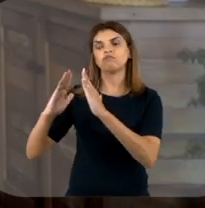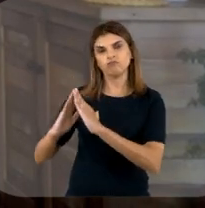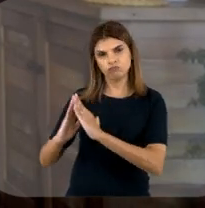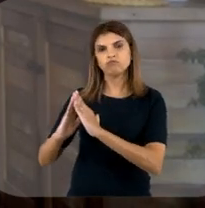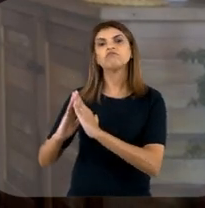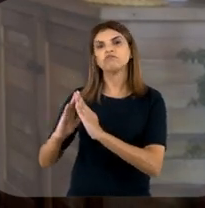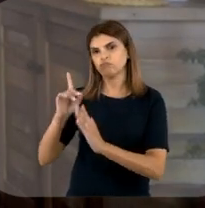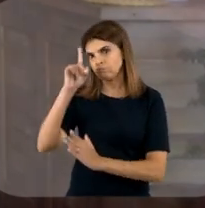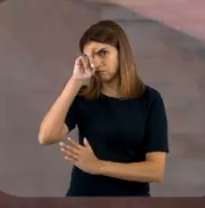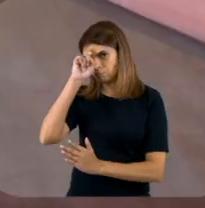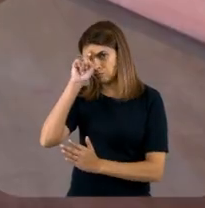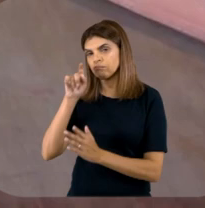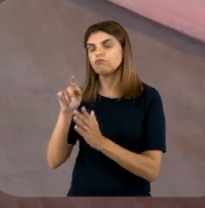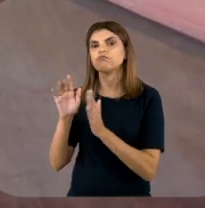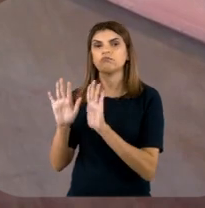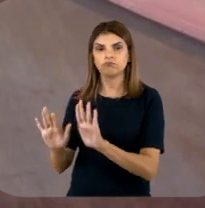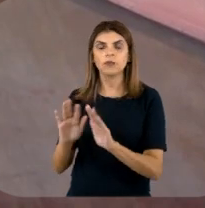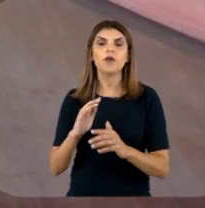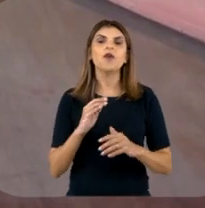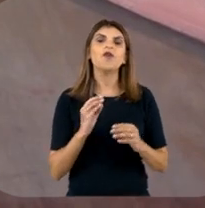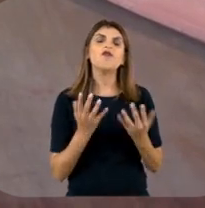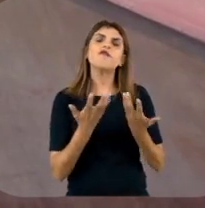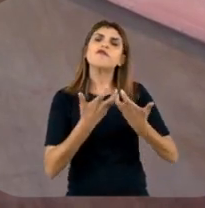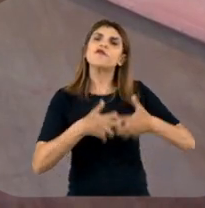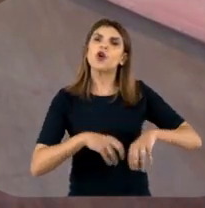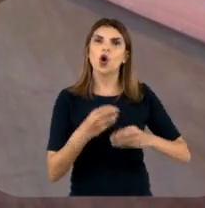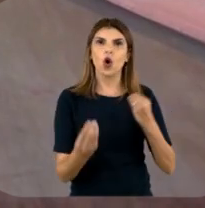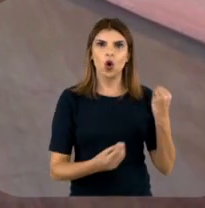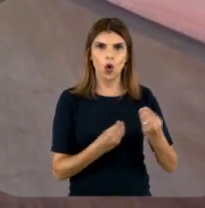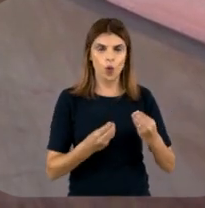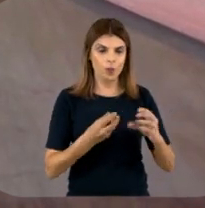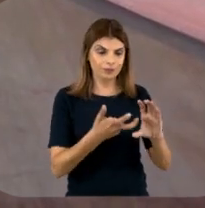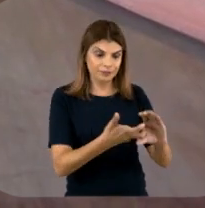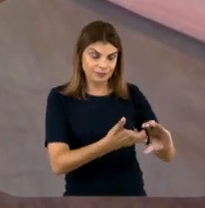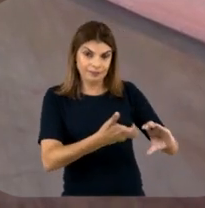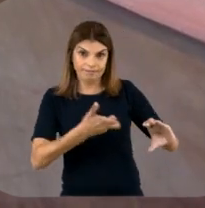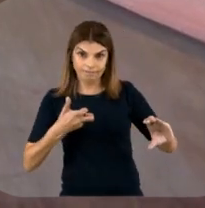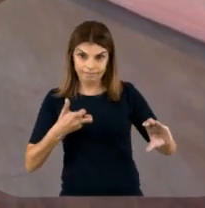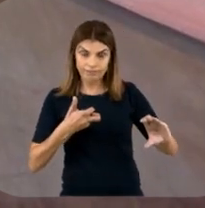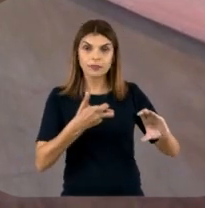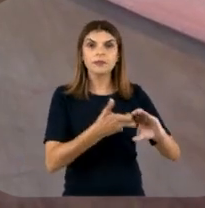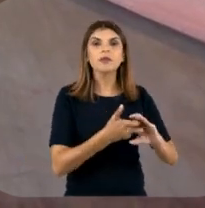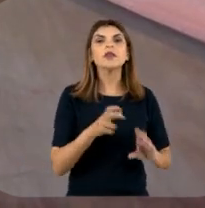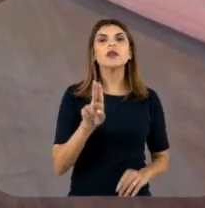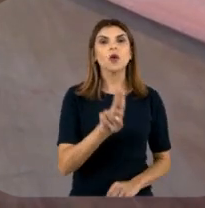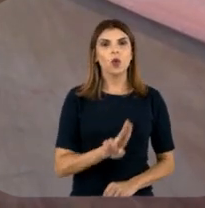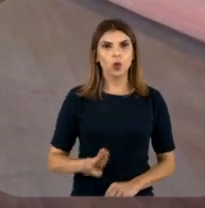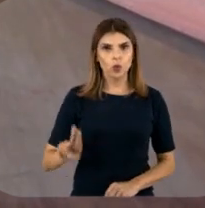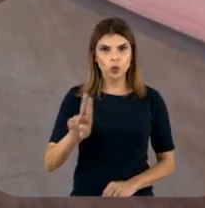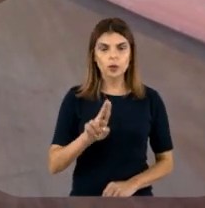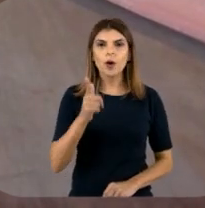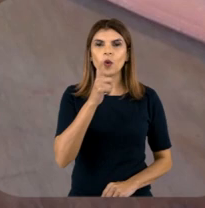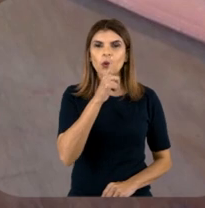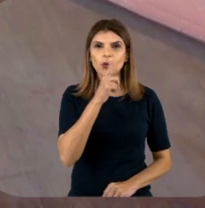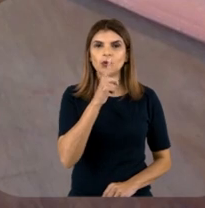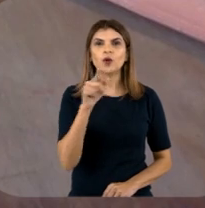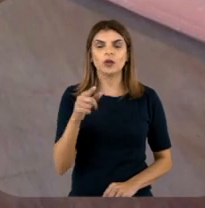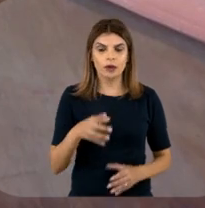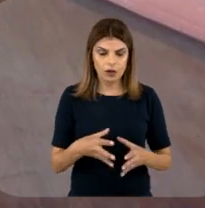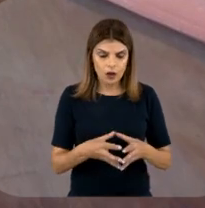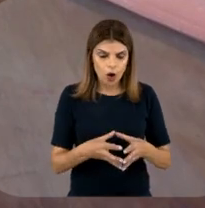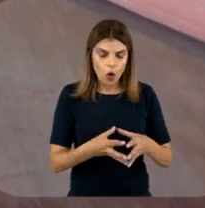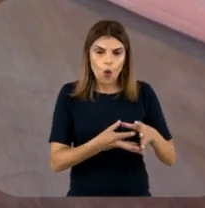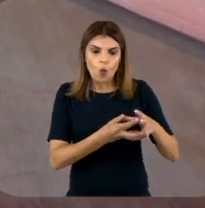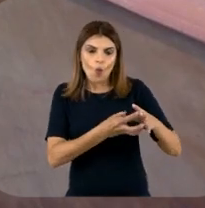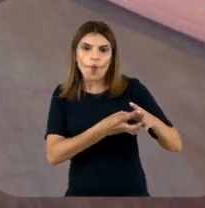realizado ambulatorialmente. Então, como funciona? Esse instrumento ele vai ser utilizado para sugar